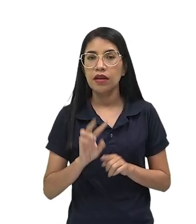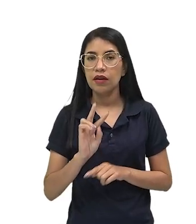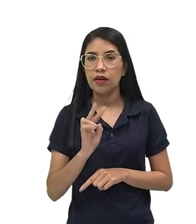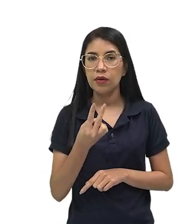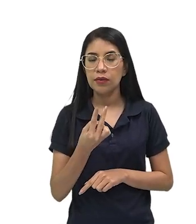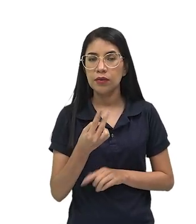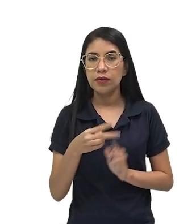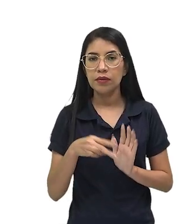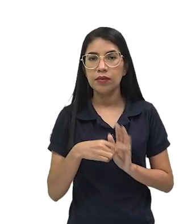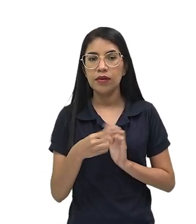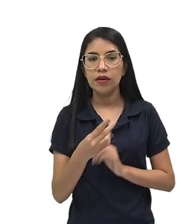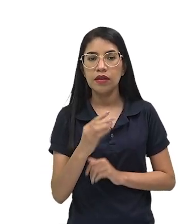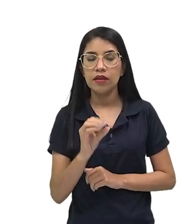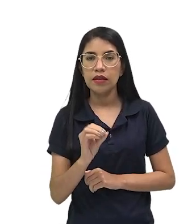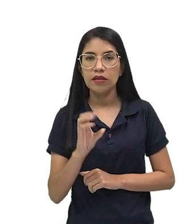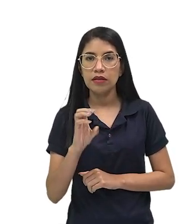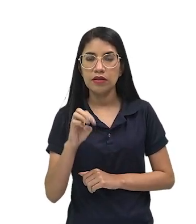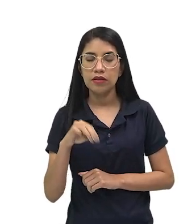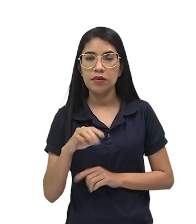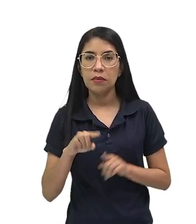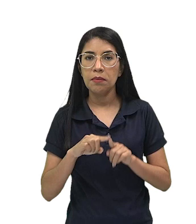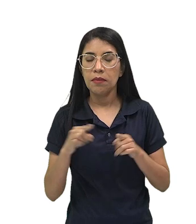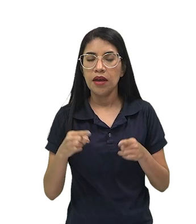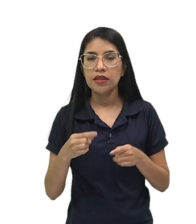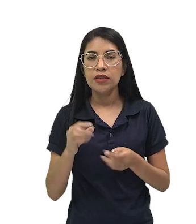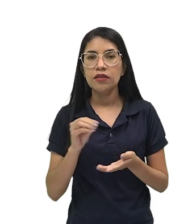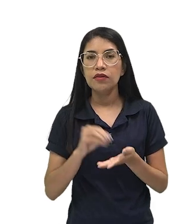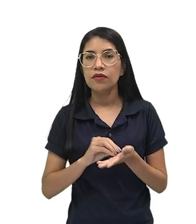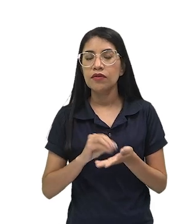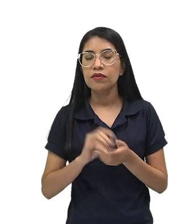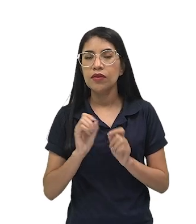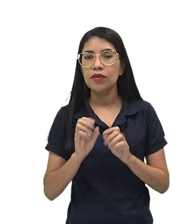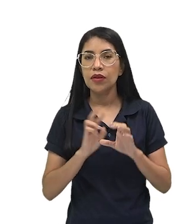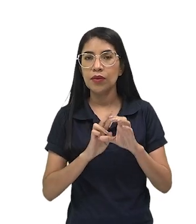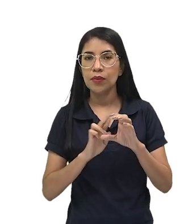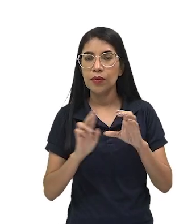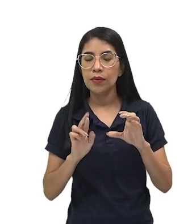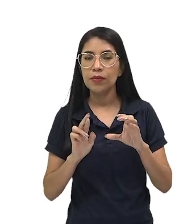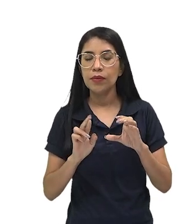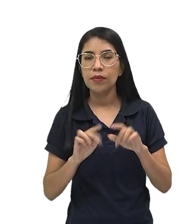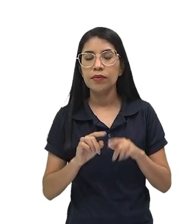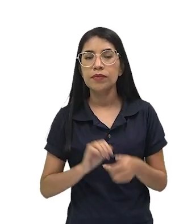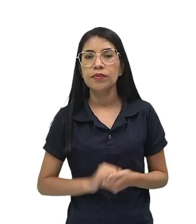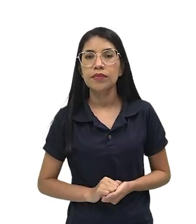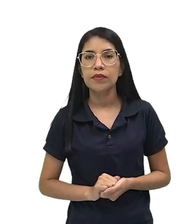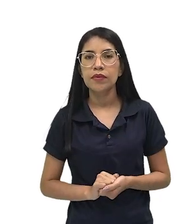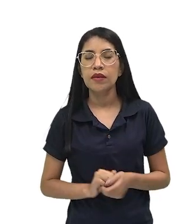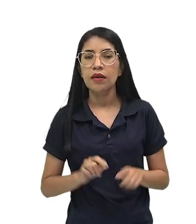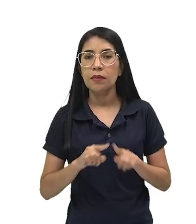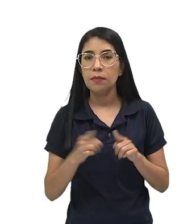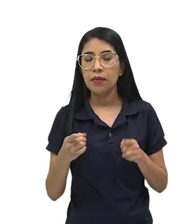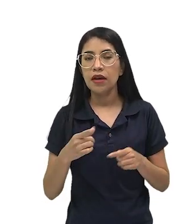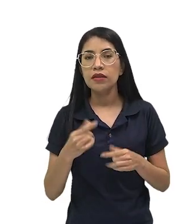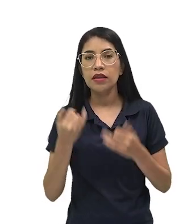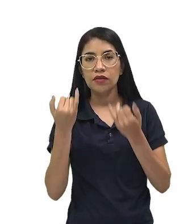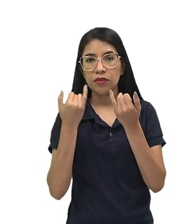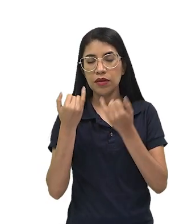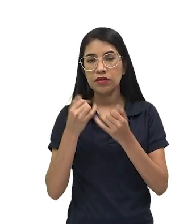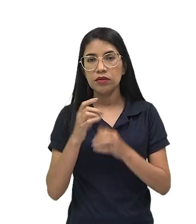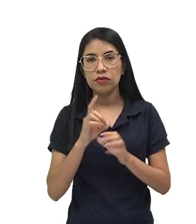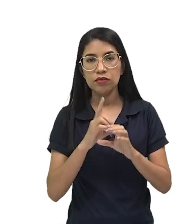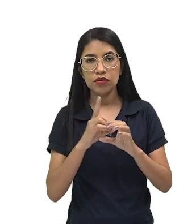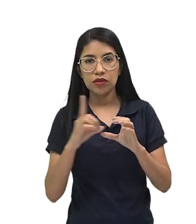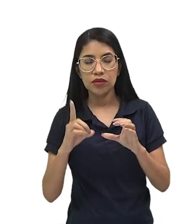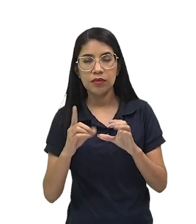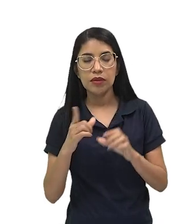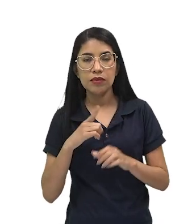mas não estou vendo, não foi claro o raio. Mas não foi dado o diâmetro.